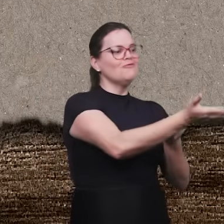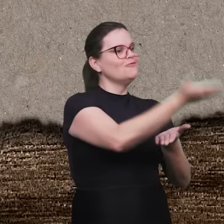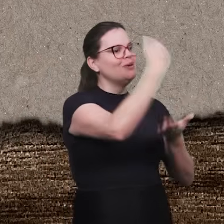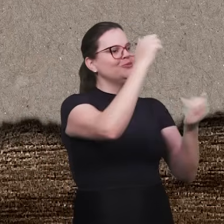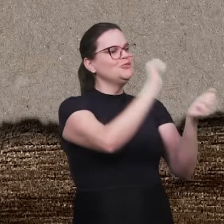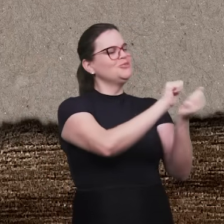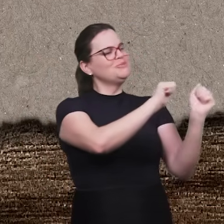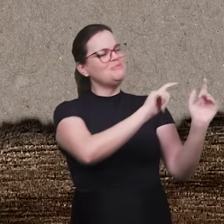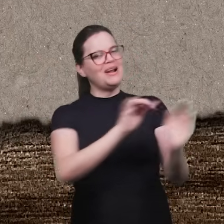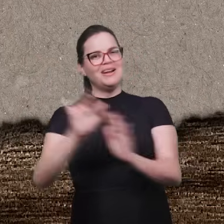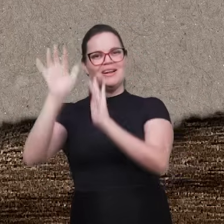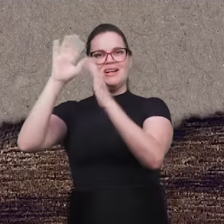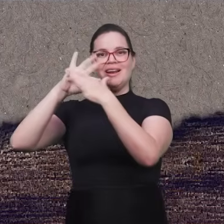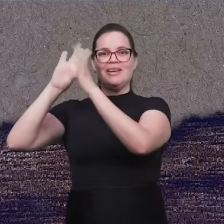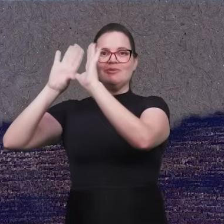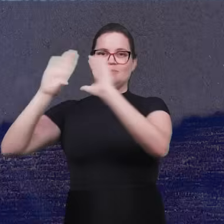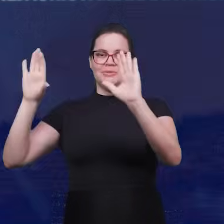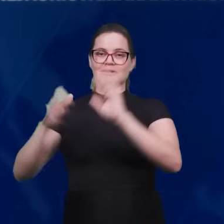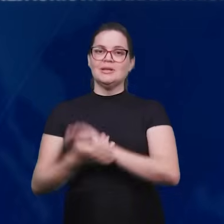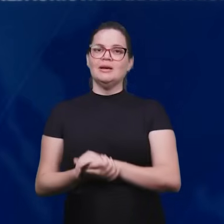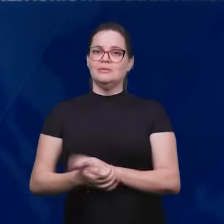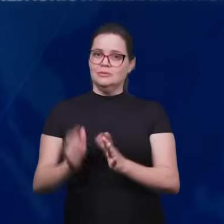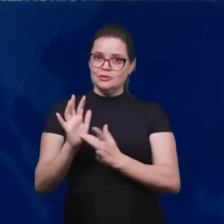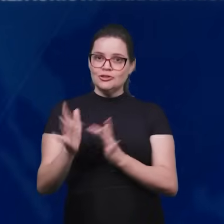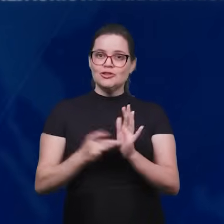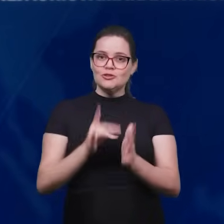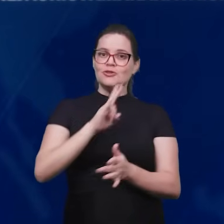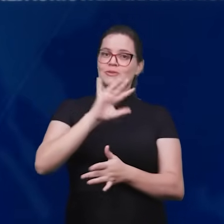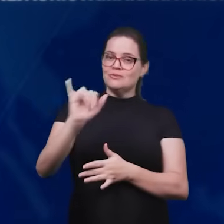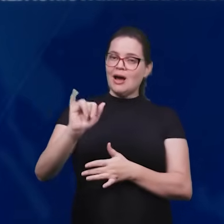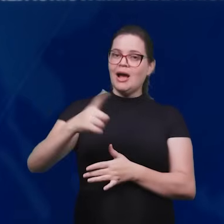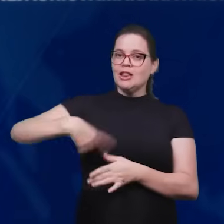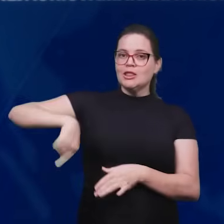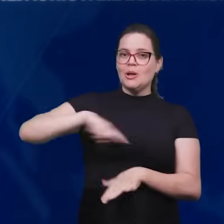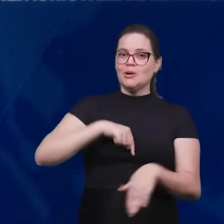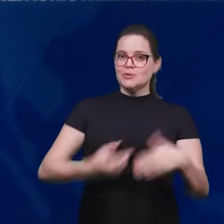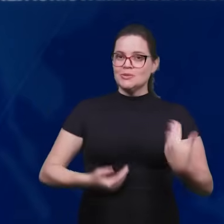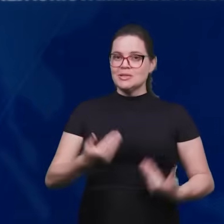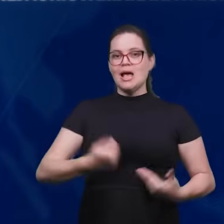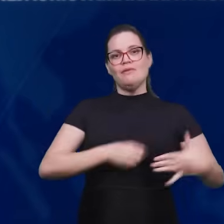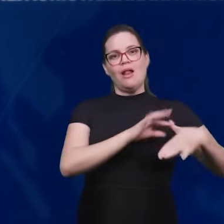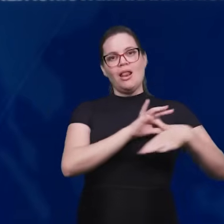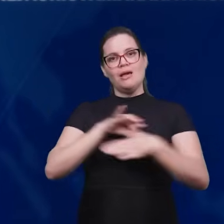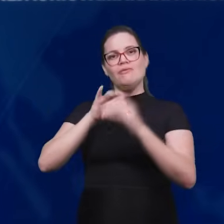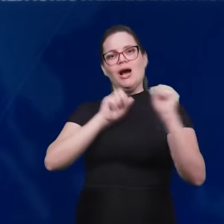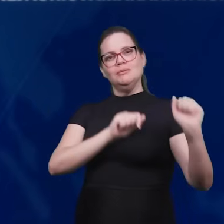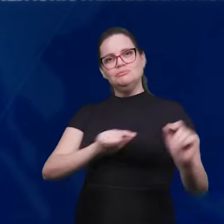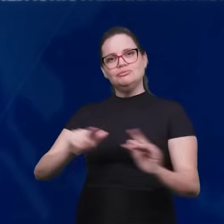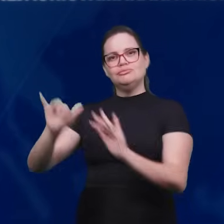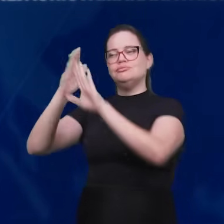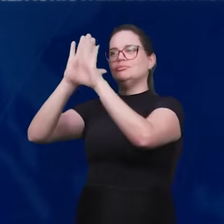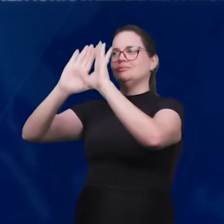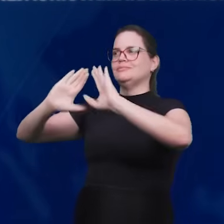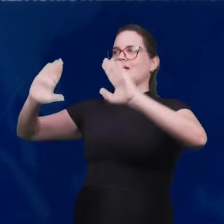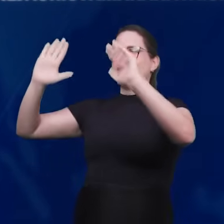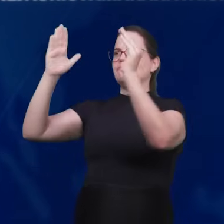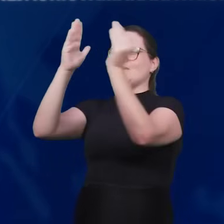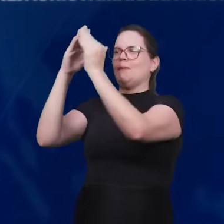levar. Jesus vai levar a igreja para essas moradas, que será o